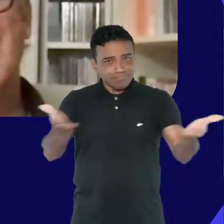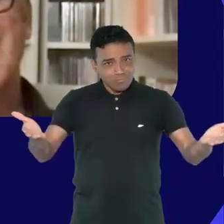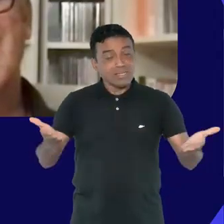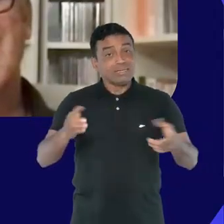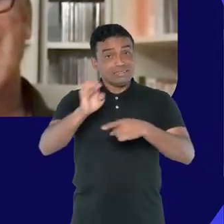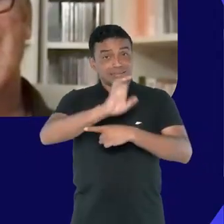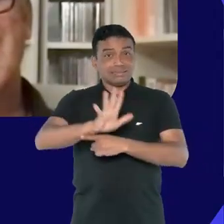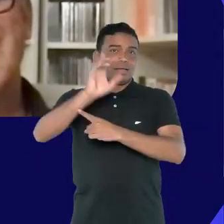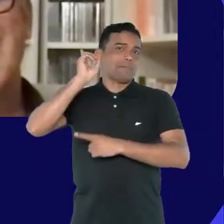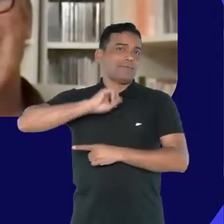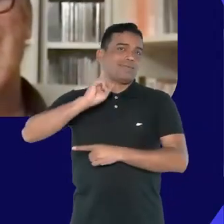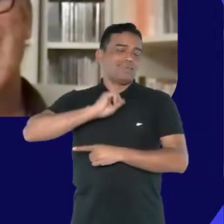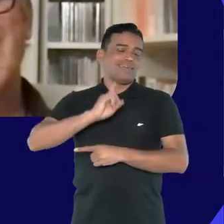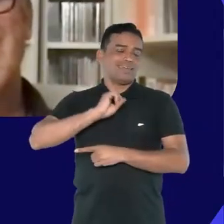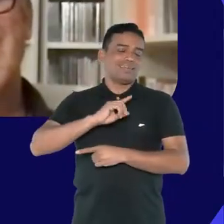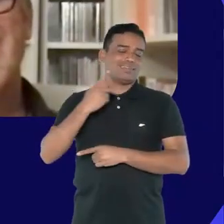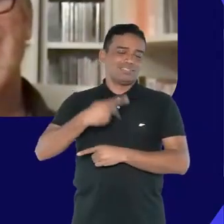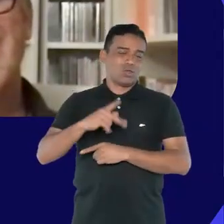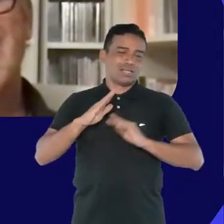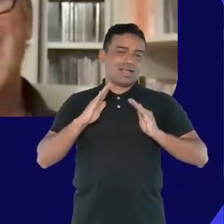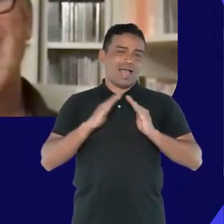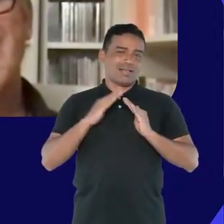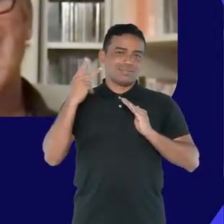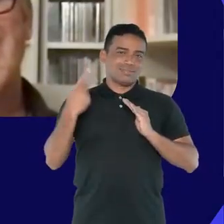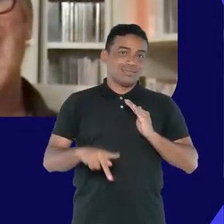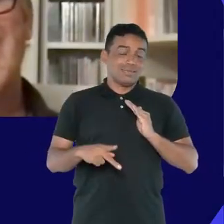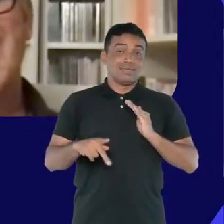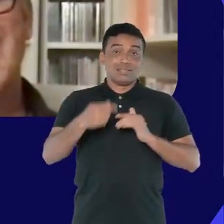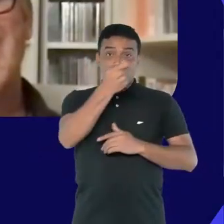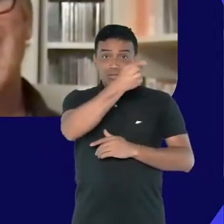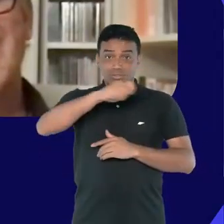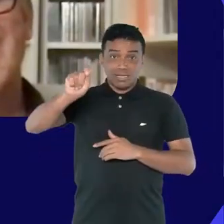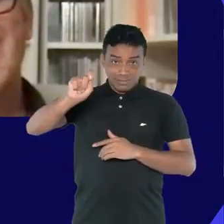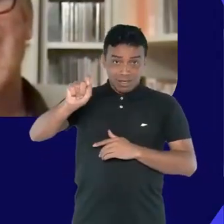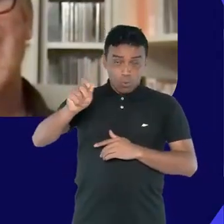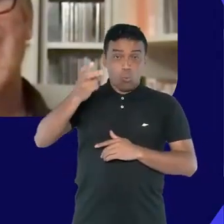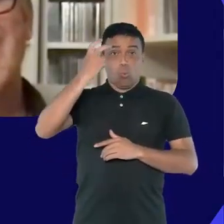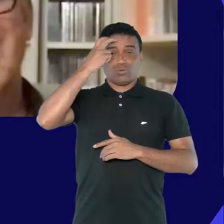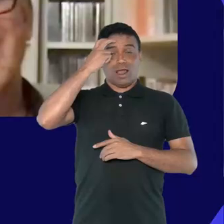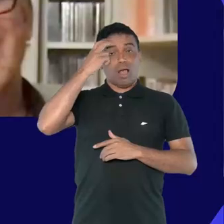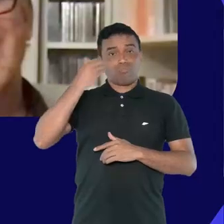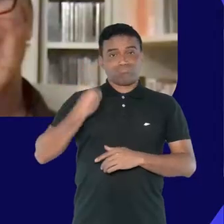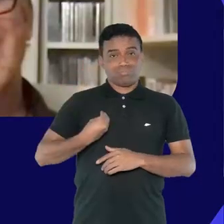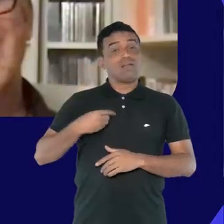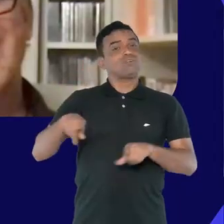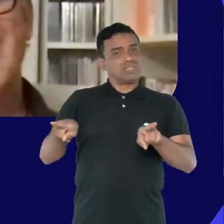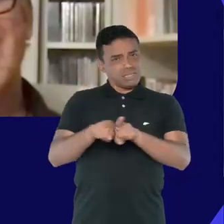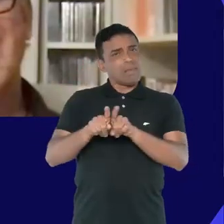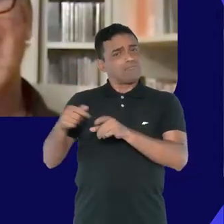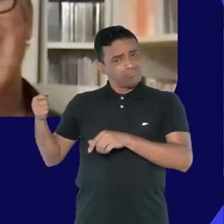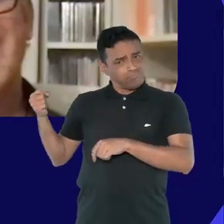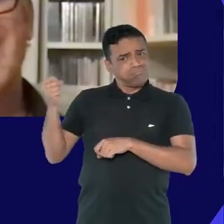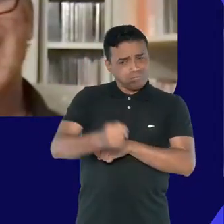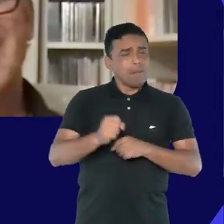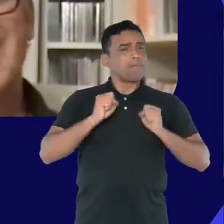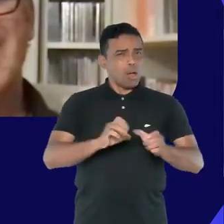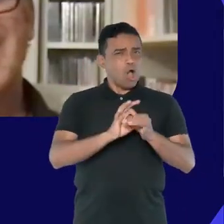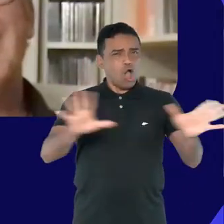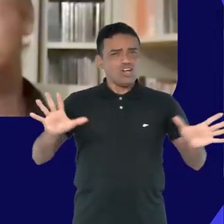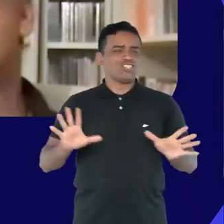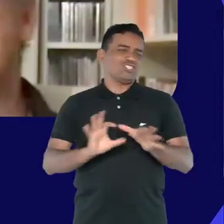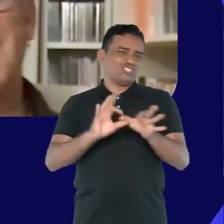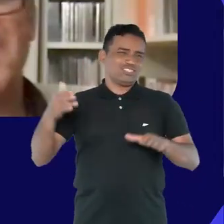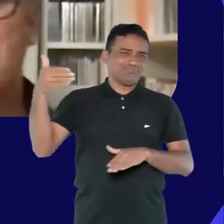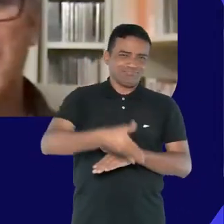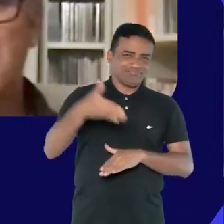que, né, nossas Minas Gerais, nossa casa aqui, aonde a associação estiver, a casa é sua, sempre